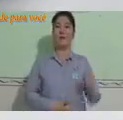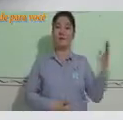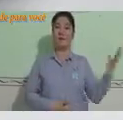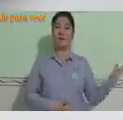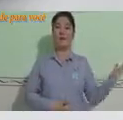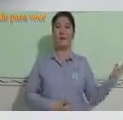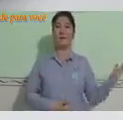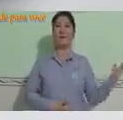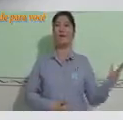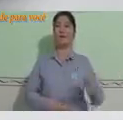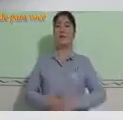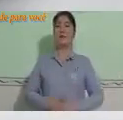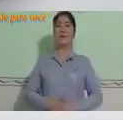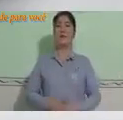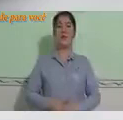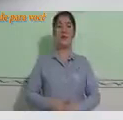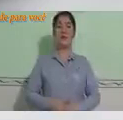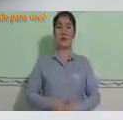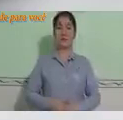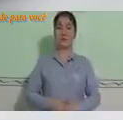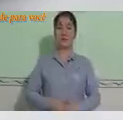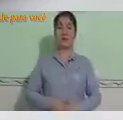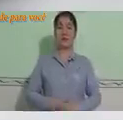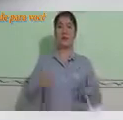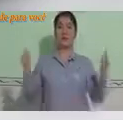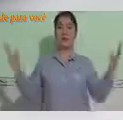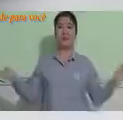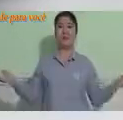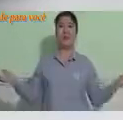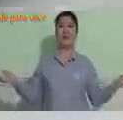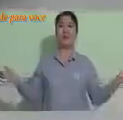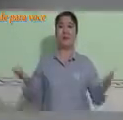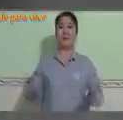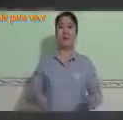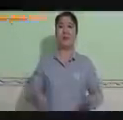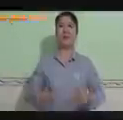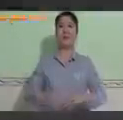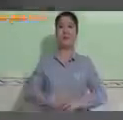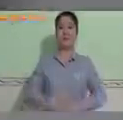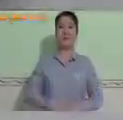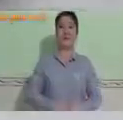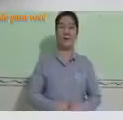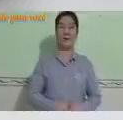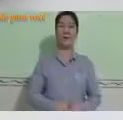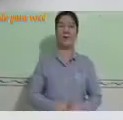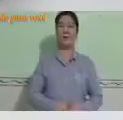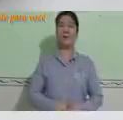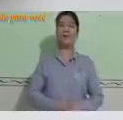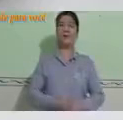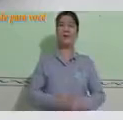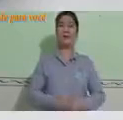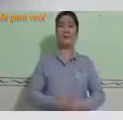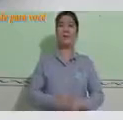MDAGARDASIL 9, vírgula, existe ainda a Gardasil, vírgula, que foi desenvolvida anteriormente, vírgula, que tem um pressor inferior, vírgula, mas